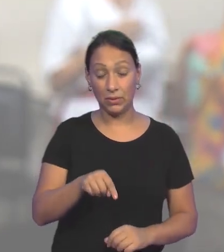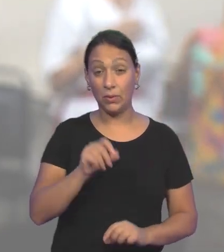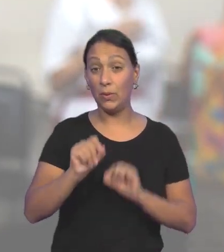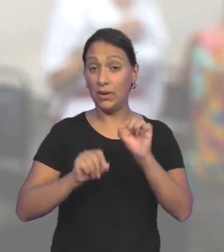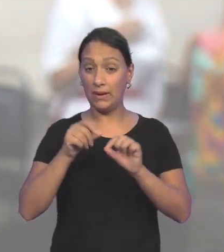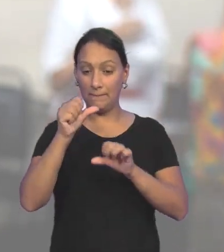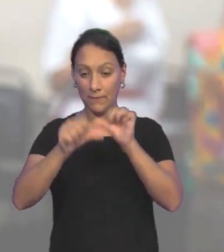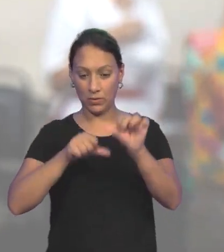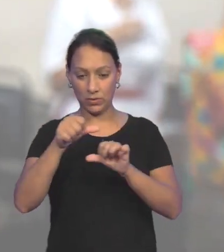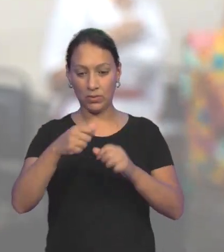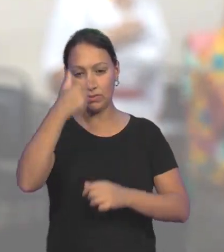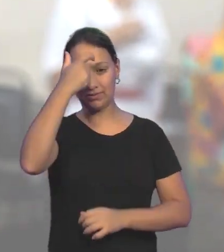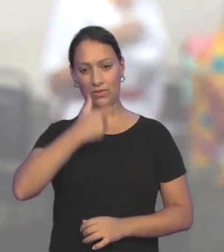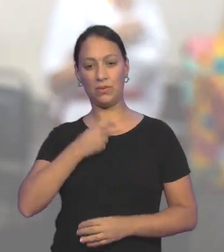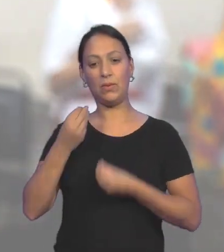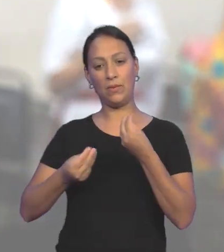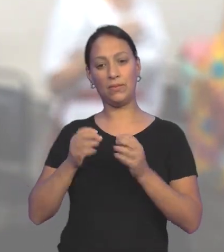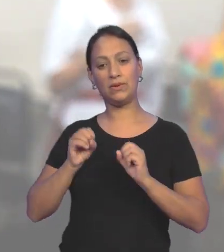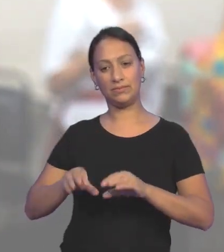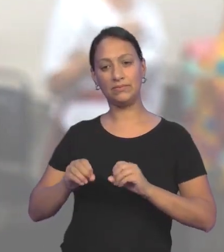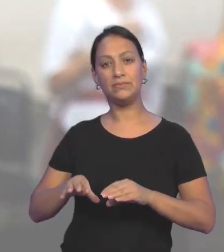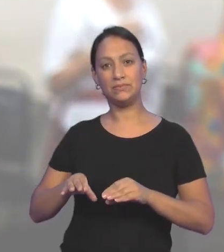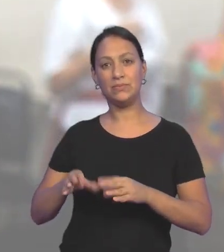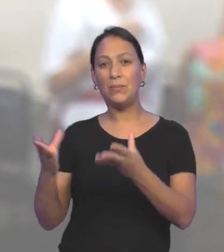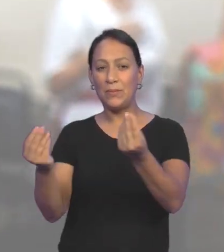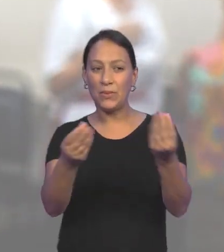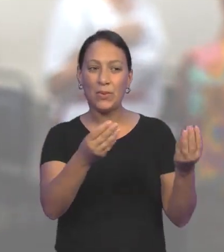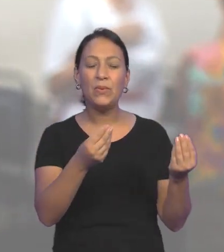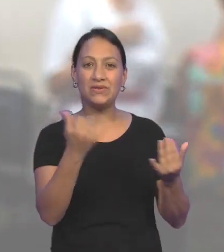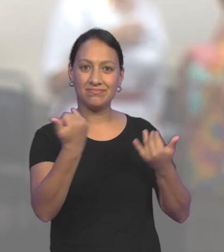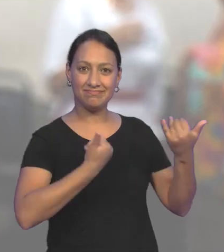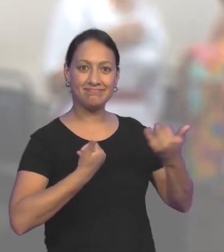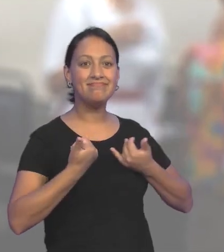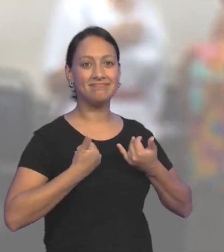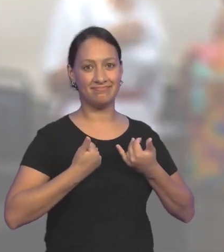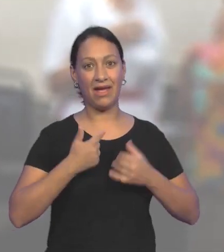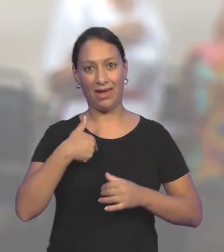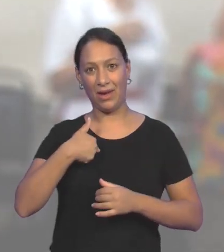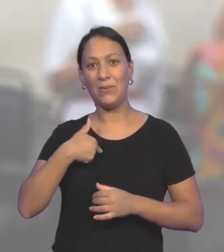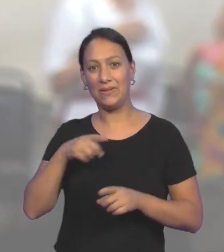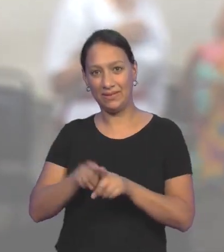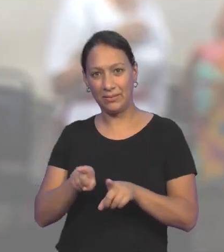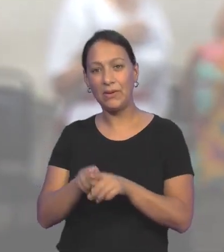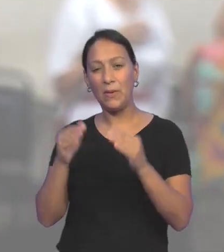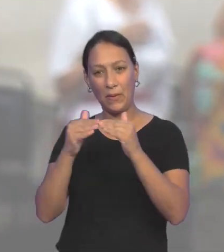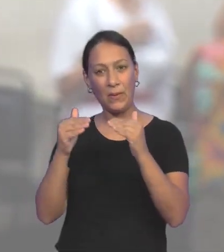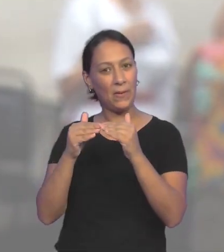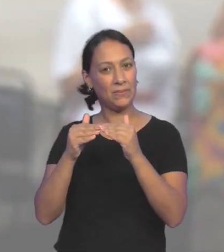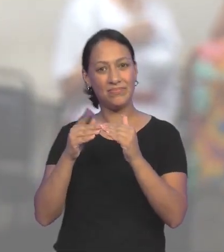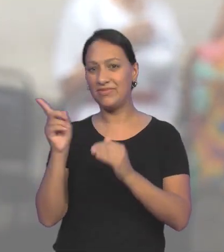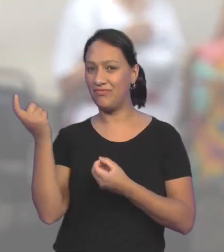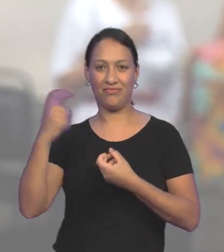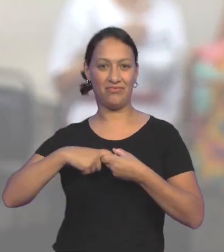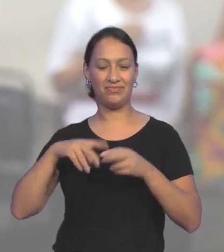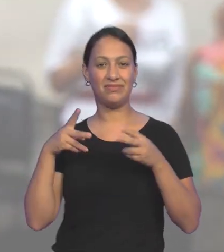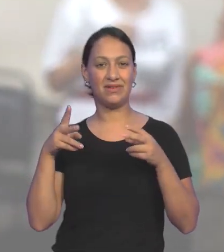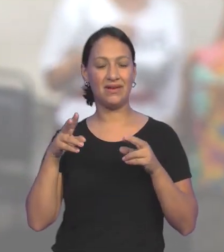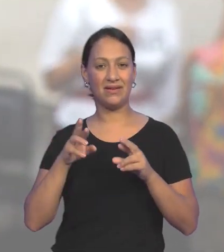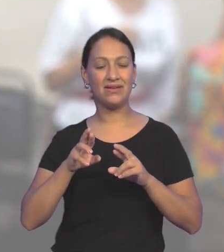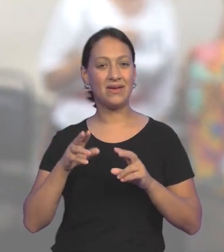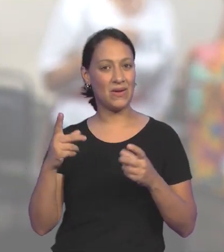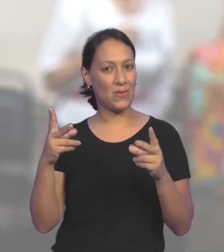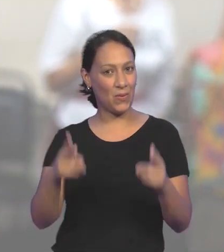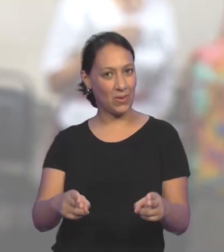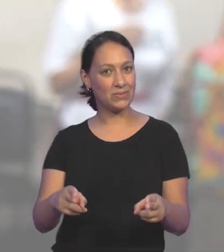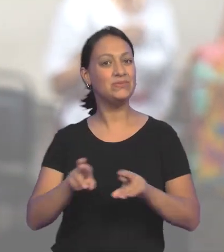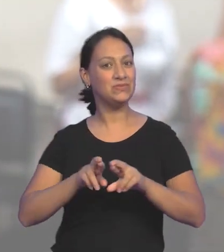modificou em nós, enquanto educadores, que como muitos disseram, né, e eu mesma digo, a gente não volta igual. A gente volta